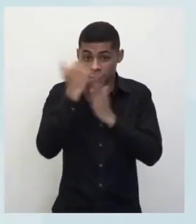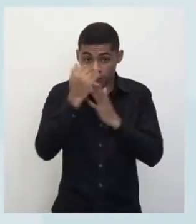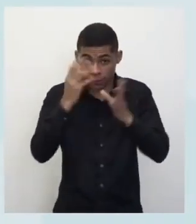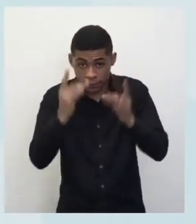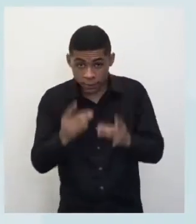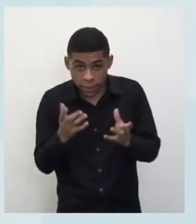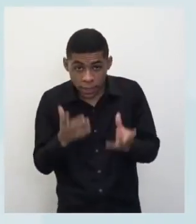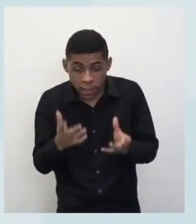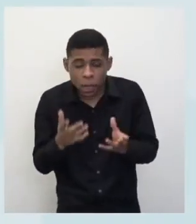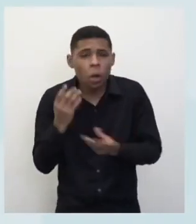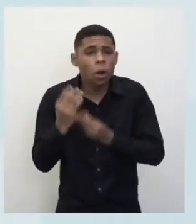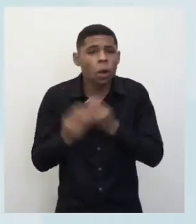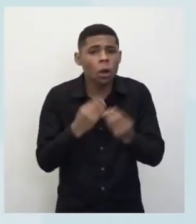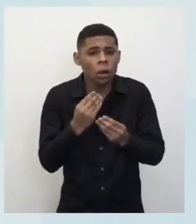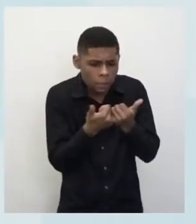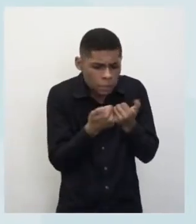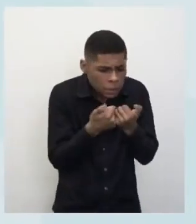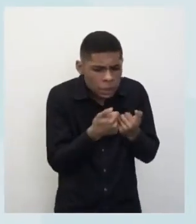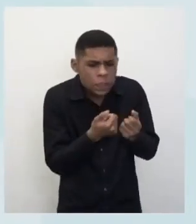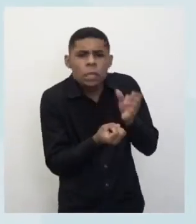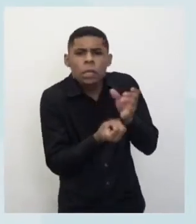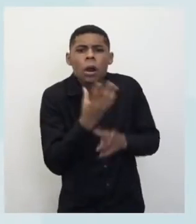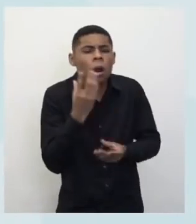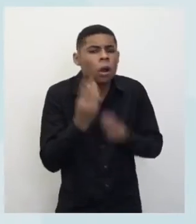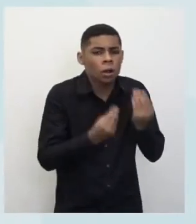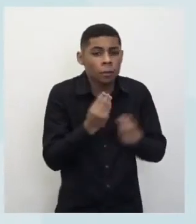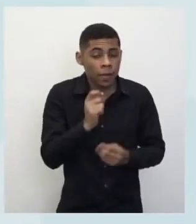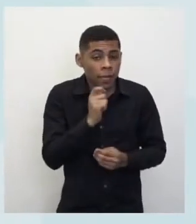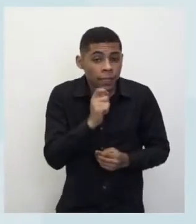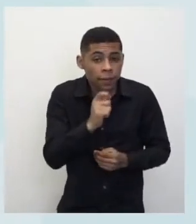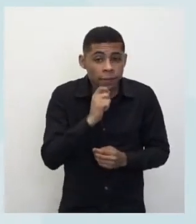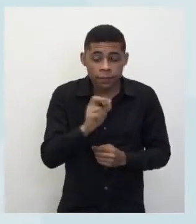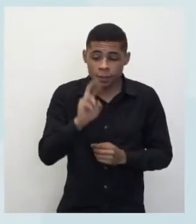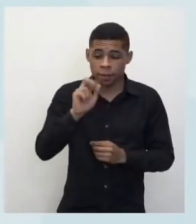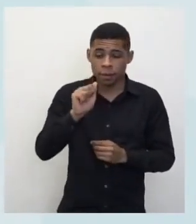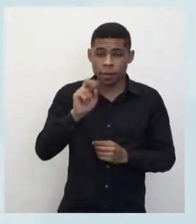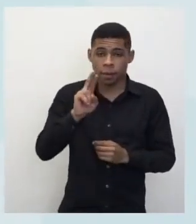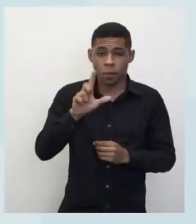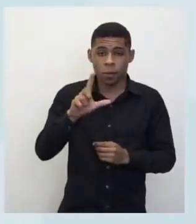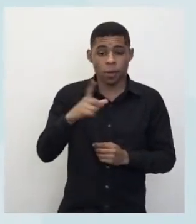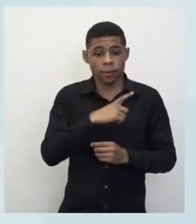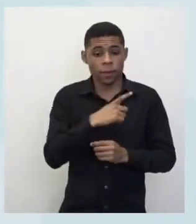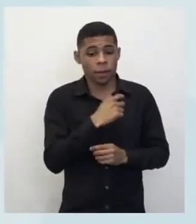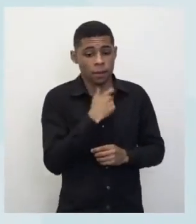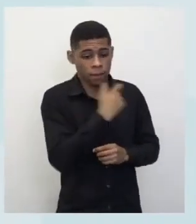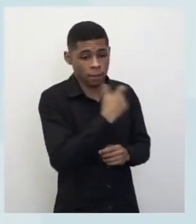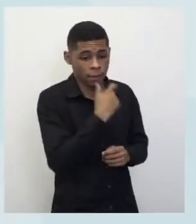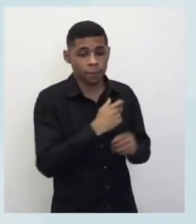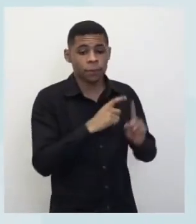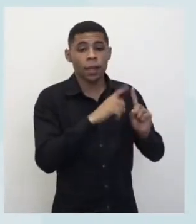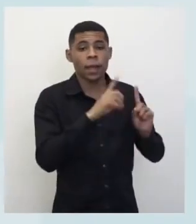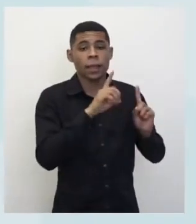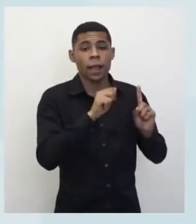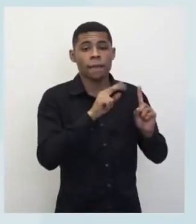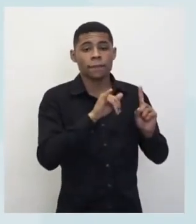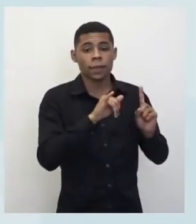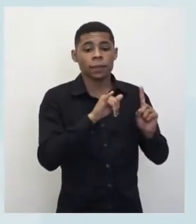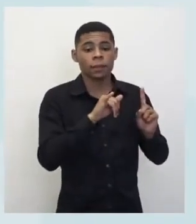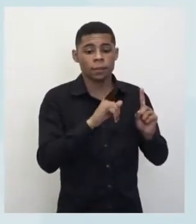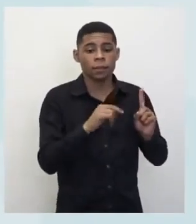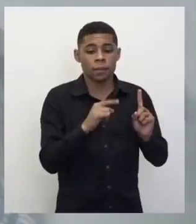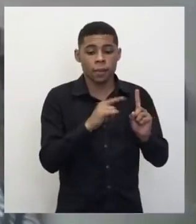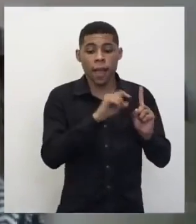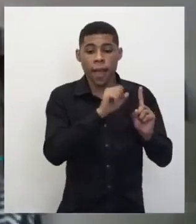o processo de criação dos games na entrevista que o Raul deu ao repórter mirim Davi S., de